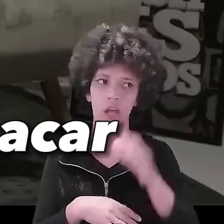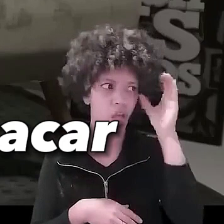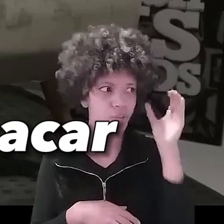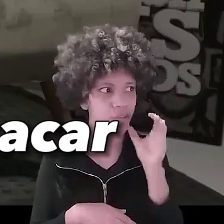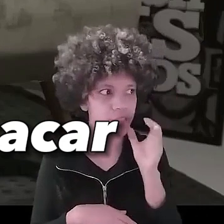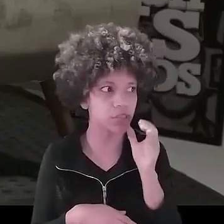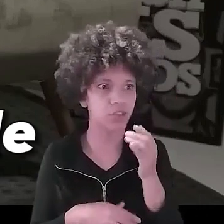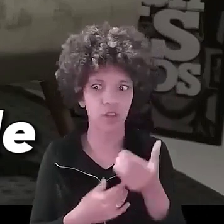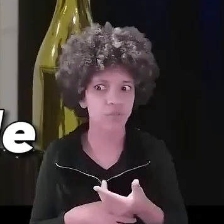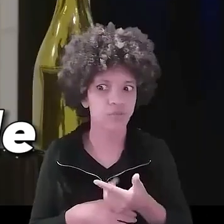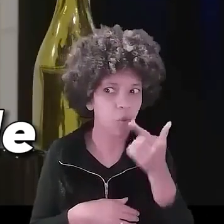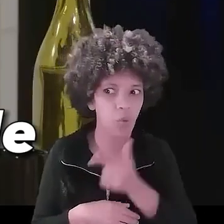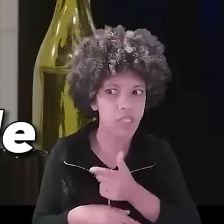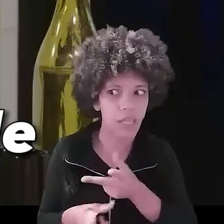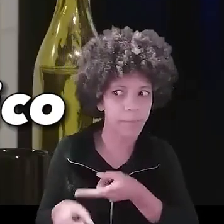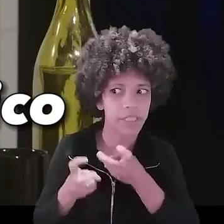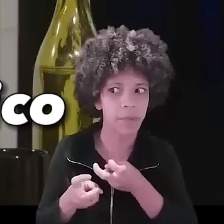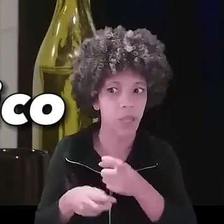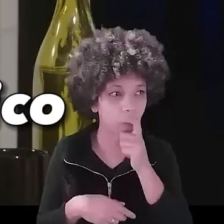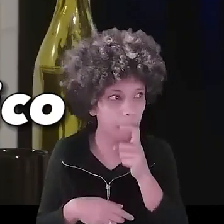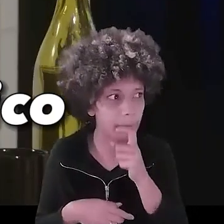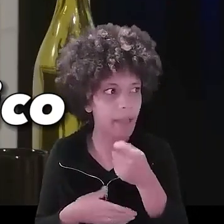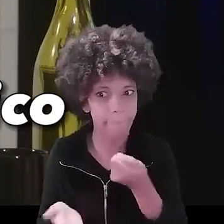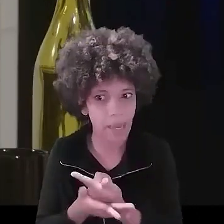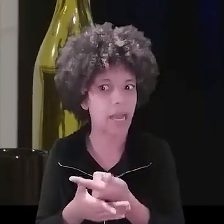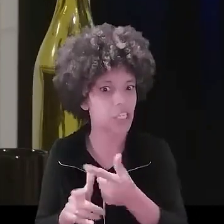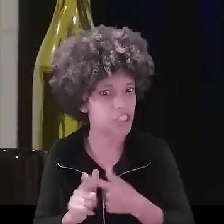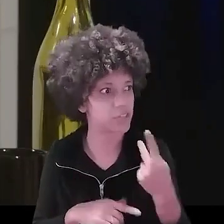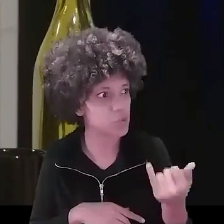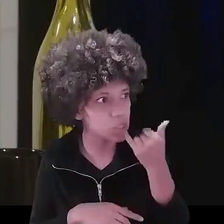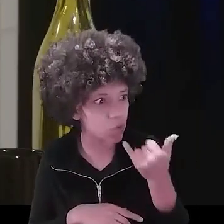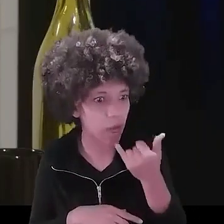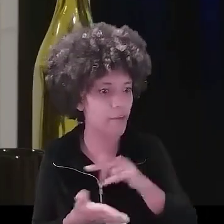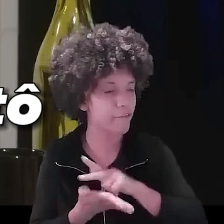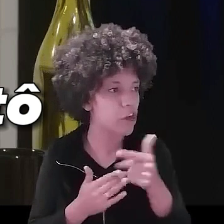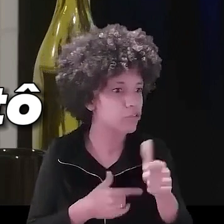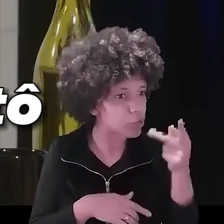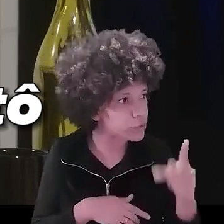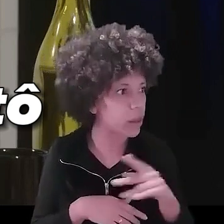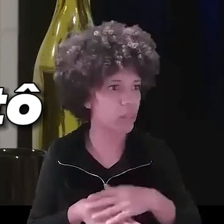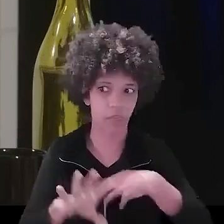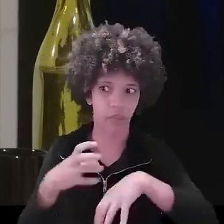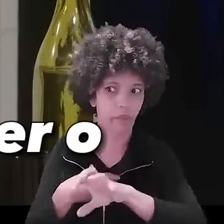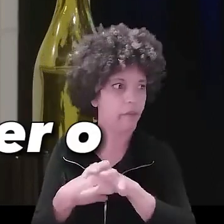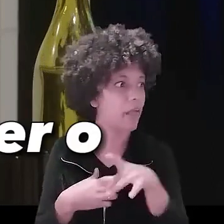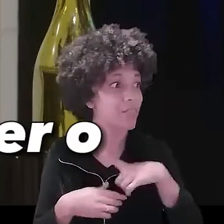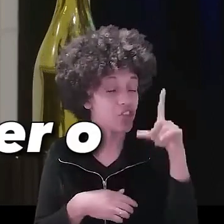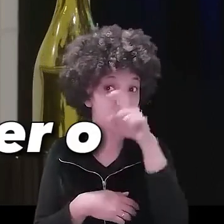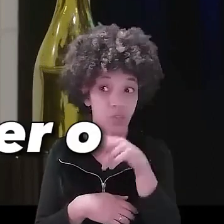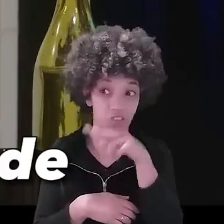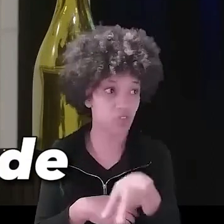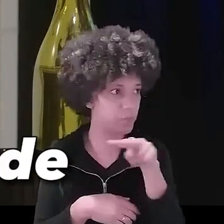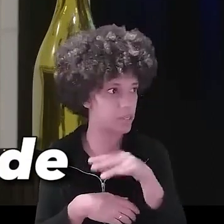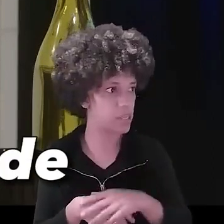adolescente não consegue sacar que o pai paga as contas dele, que ele precisava ser empático um pouco pra segurar a onda. Esse tipo de empatia, não é empatia ruim que eu tô falando. Ele tem uma